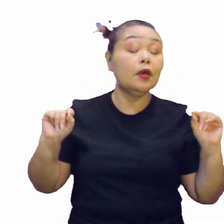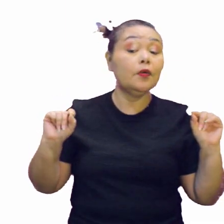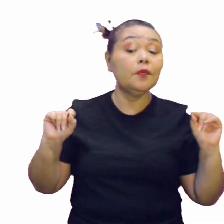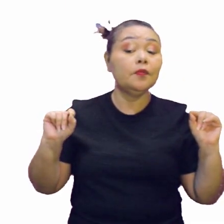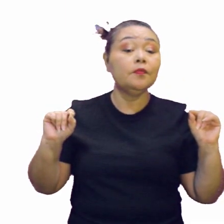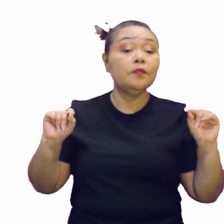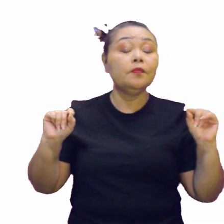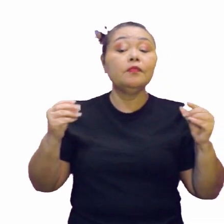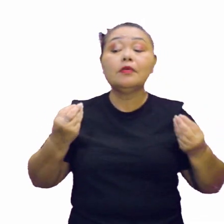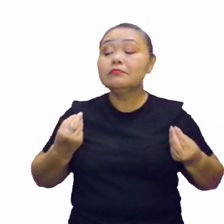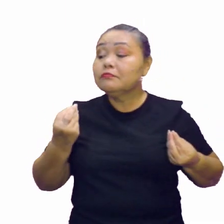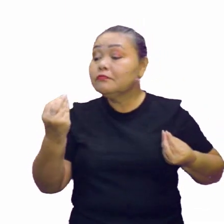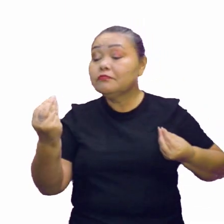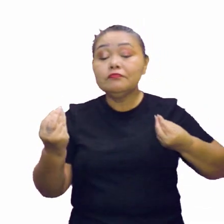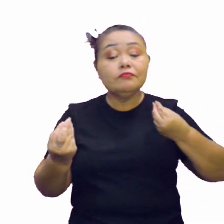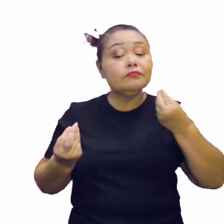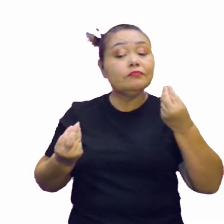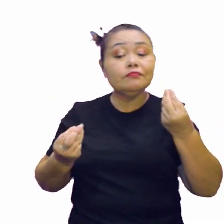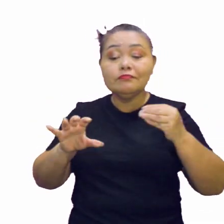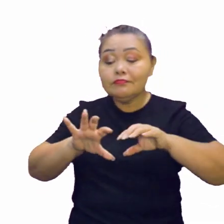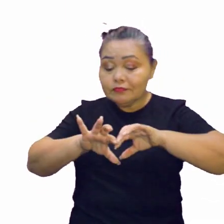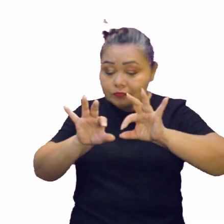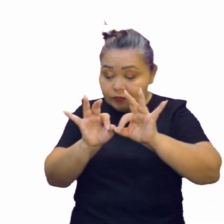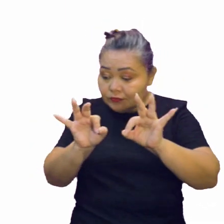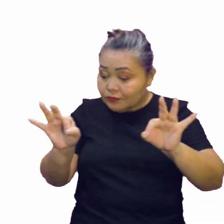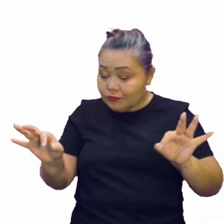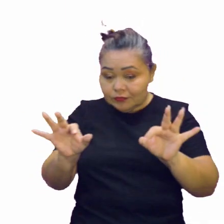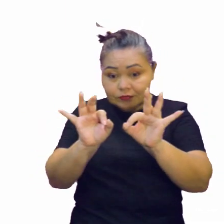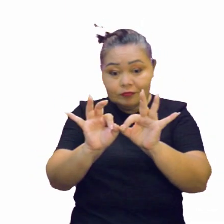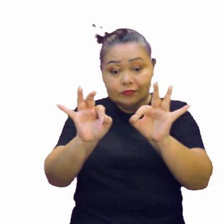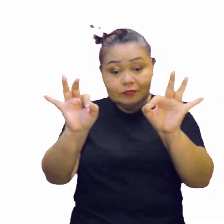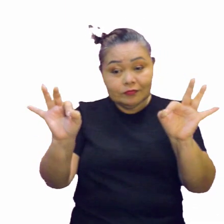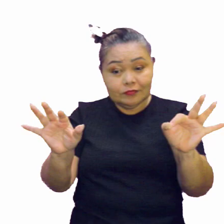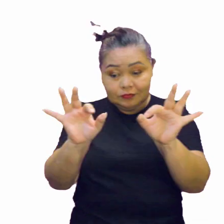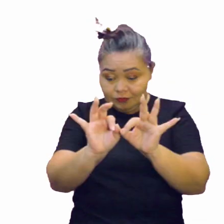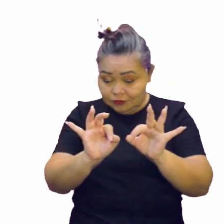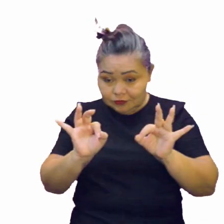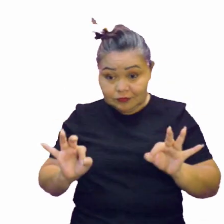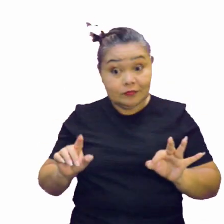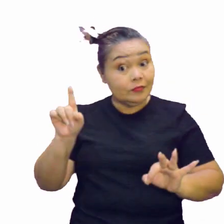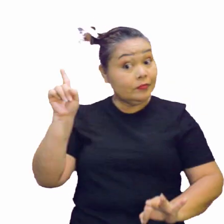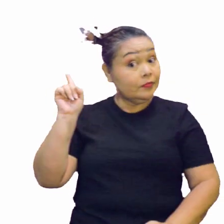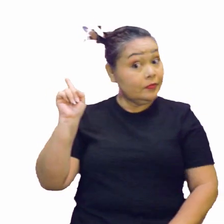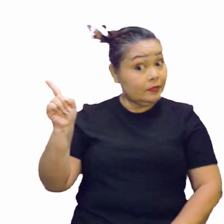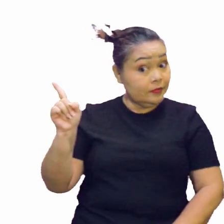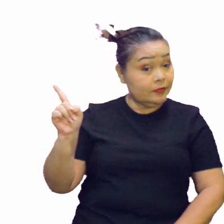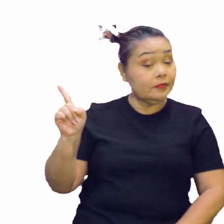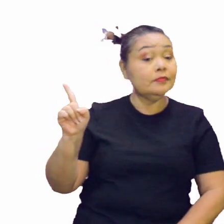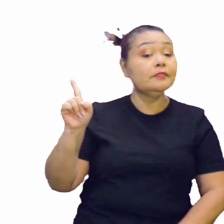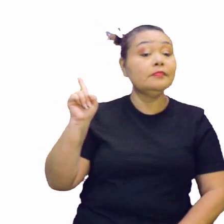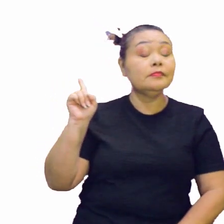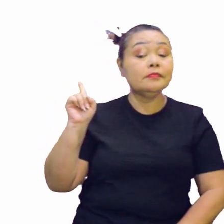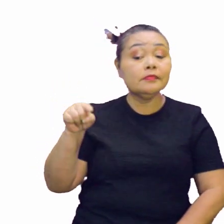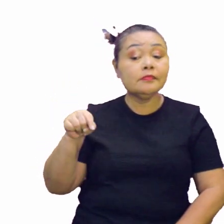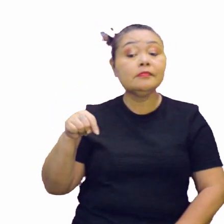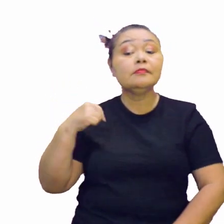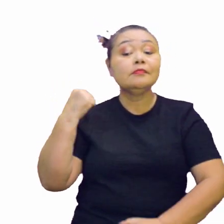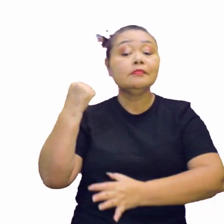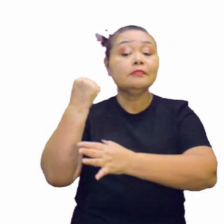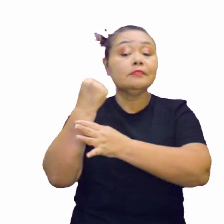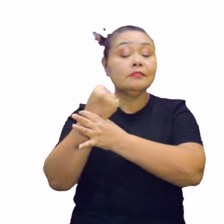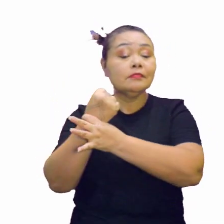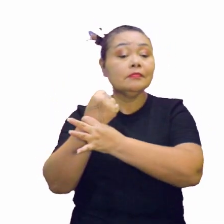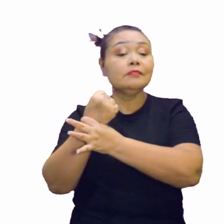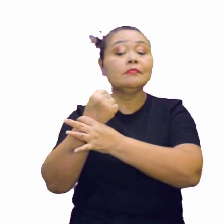distribuições espaciais. E essas distribuições espaciais vão garantir que as plantas